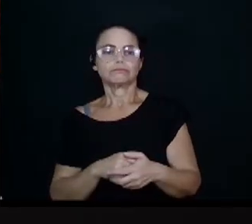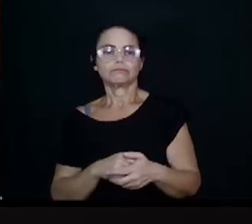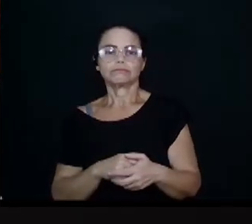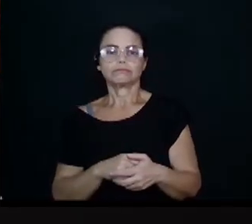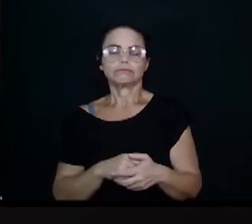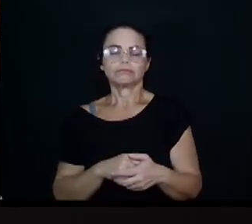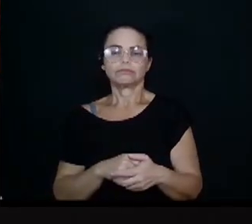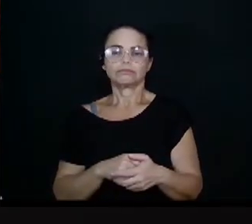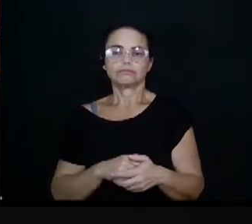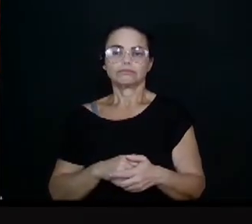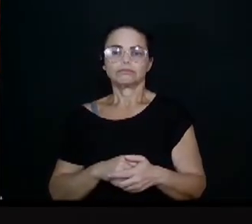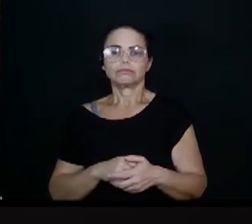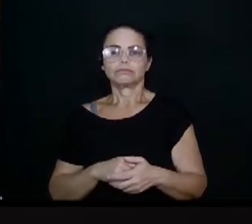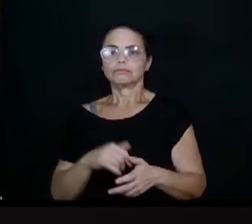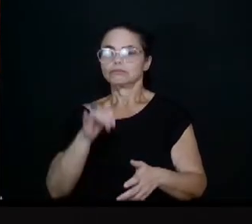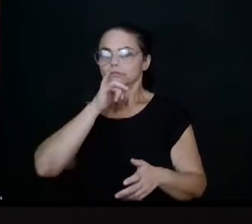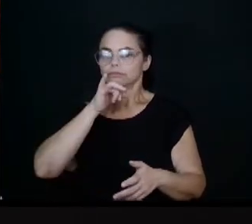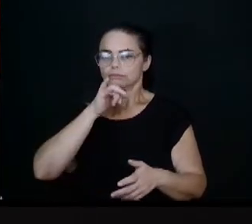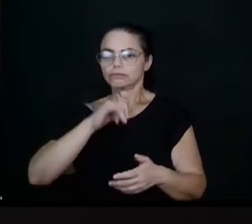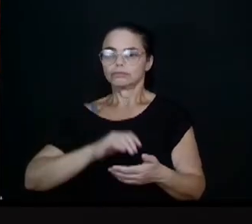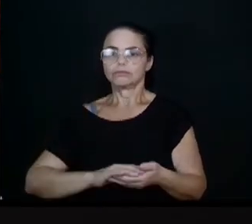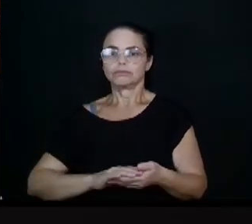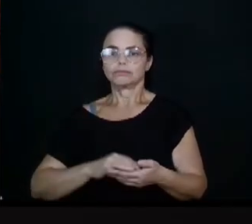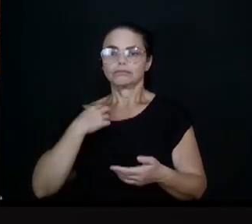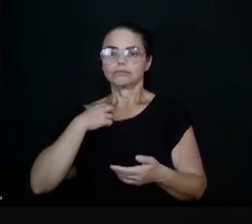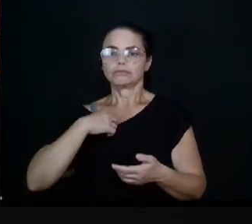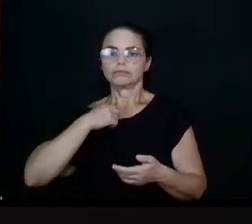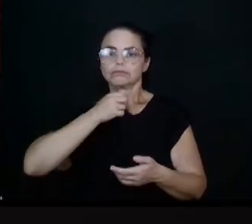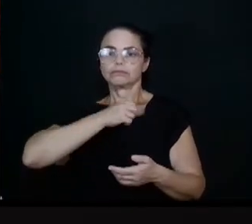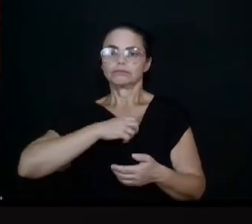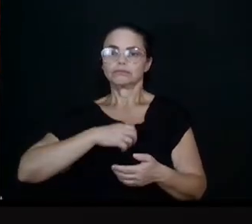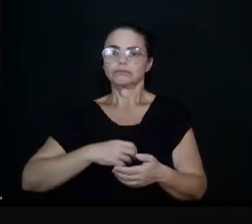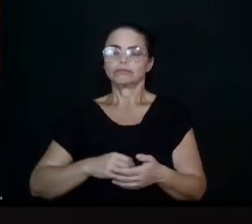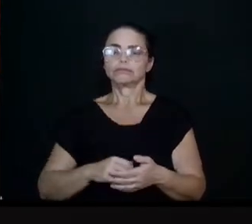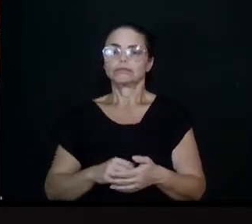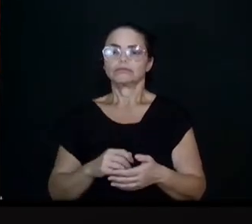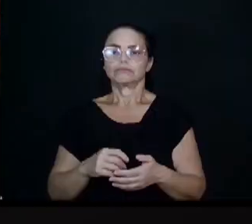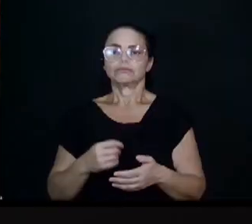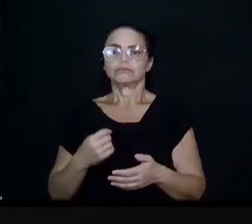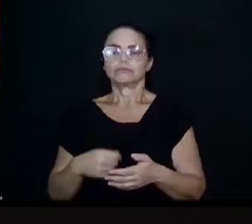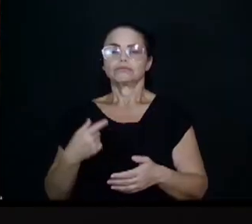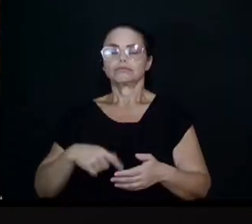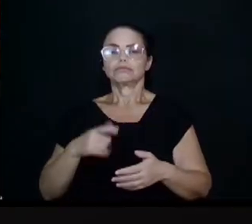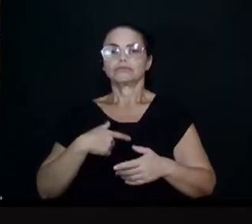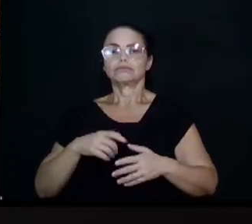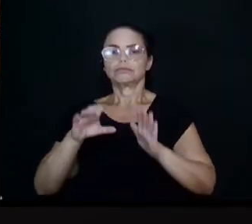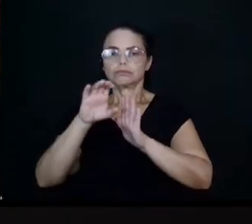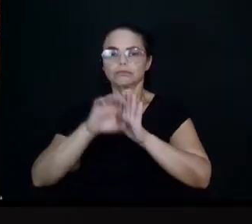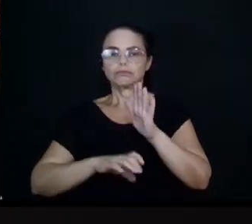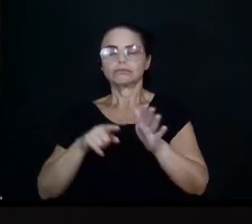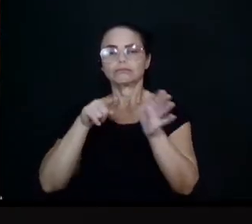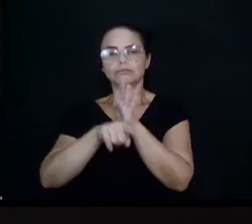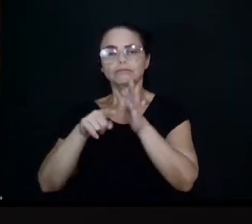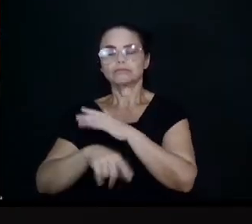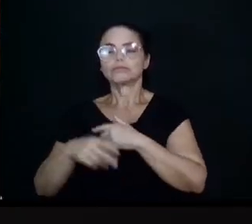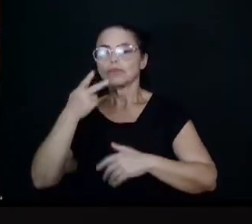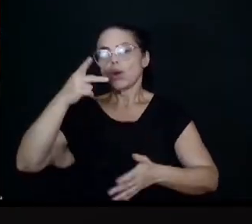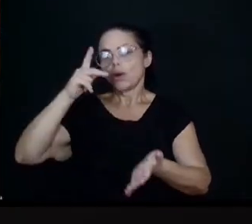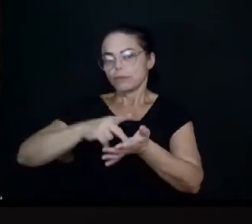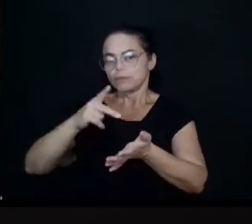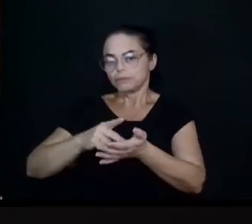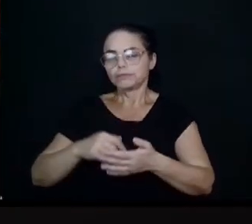Quando, por exemplo, o aluno for montar o currículo dele, quando ele for questionado, ele ser muito transparente com relação às habilidades